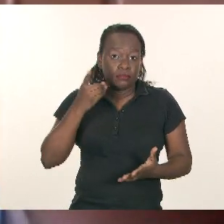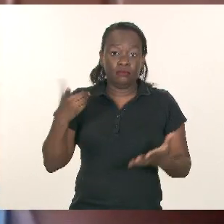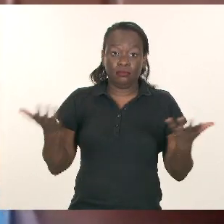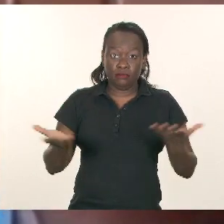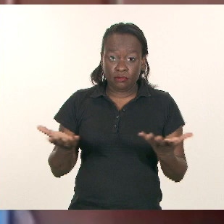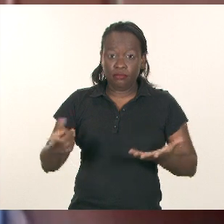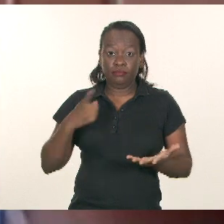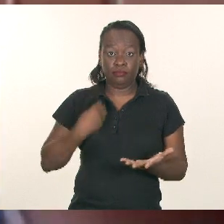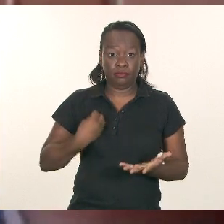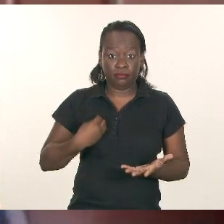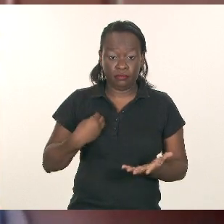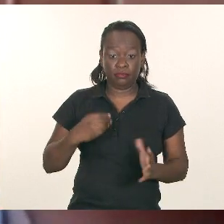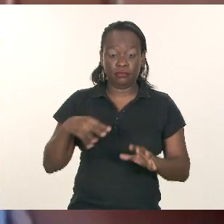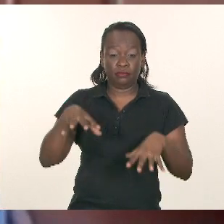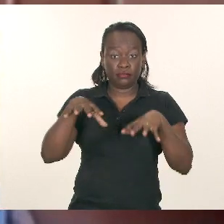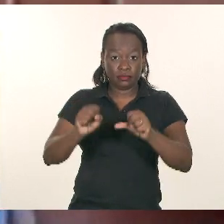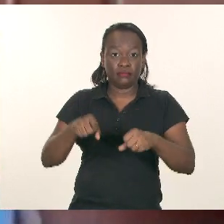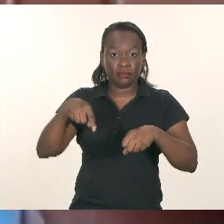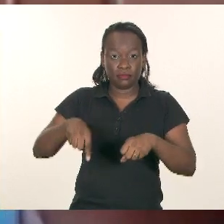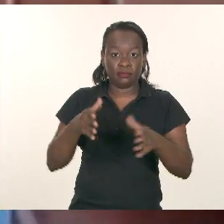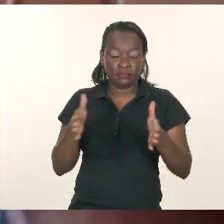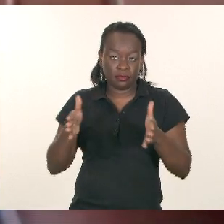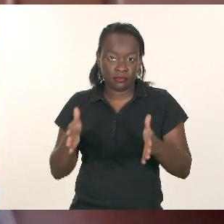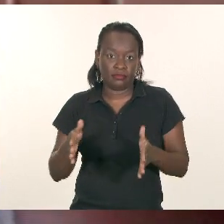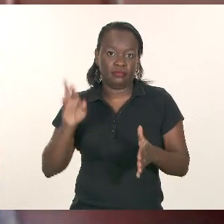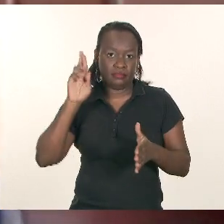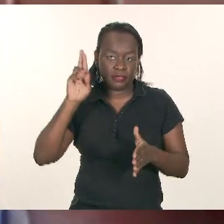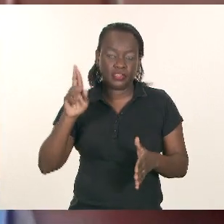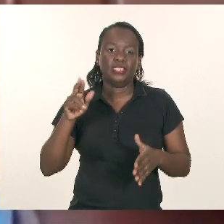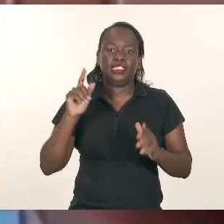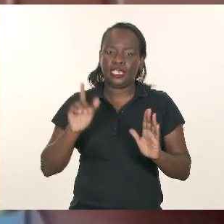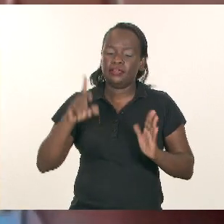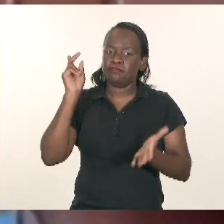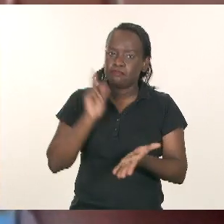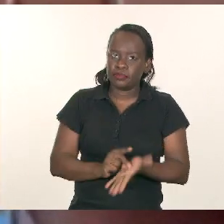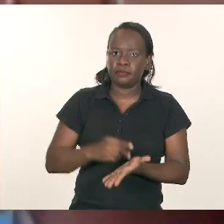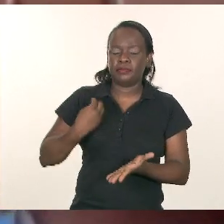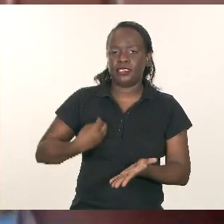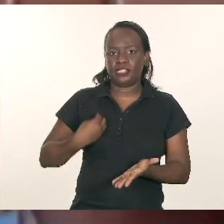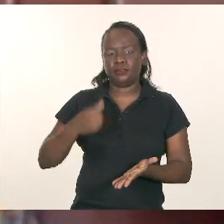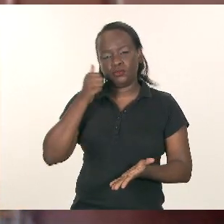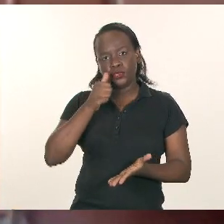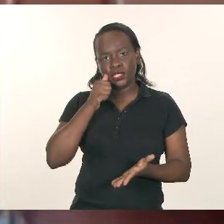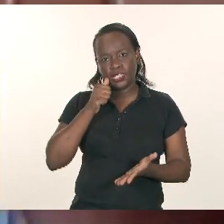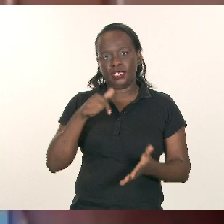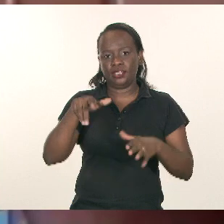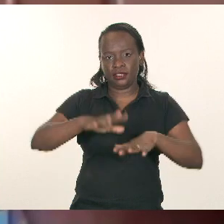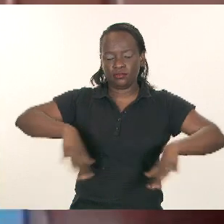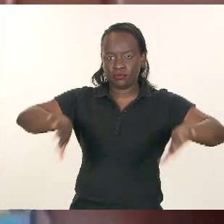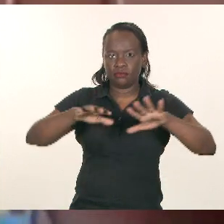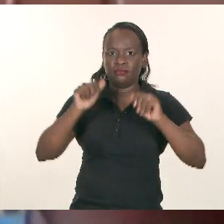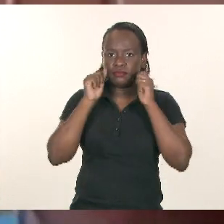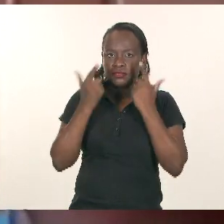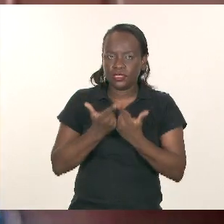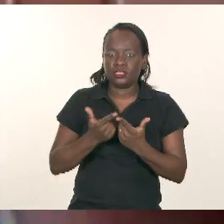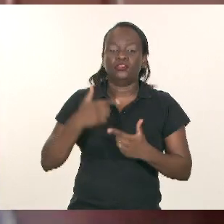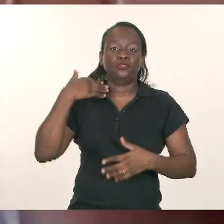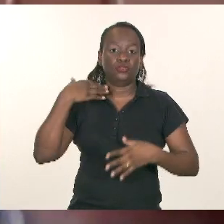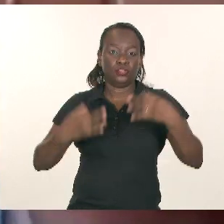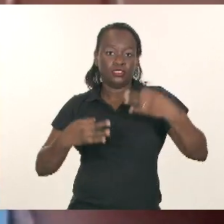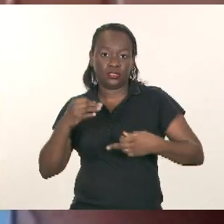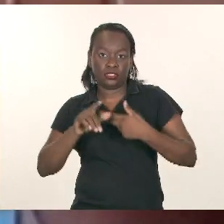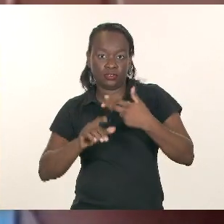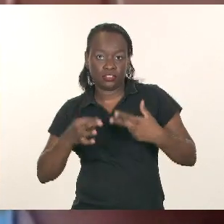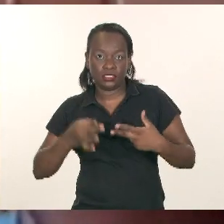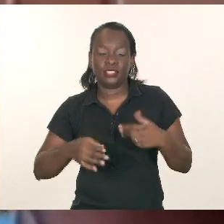hoje ocupam esse lugar de poder e fazem valer a legitimidade da presença das mulheres no parlamento, no judiciário e